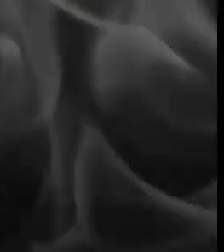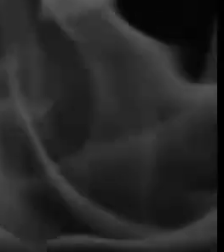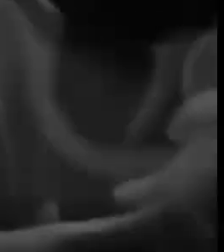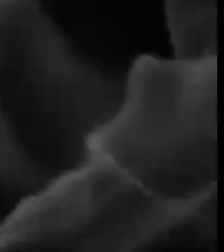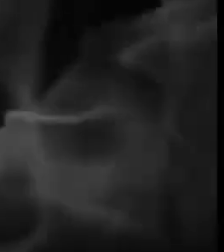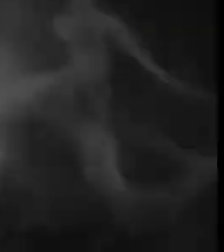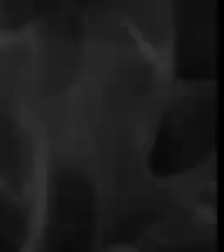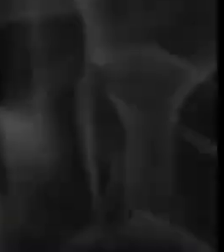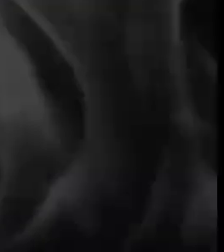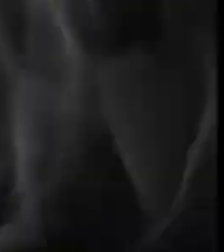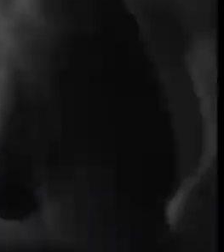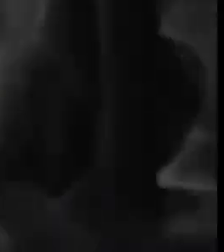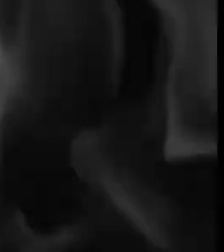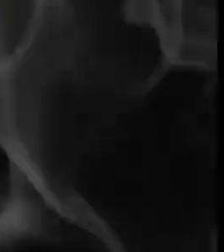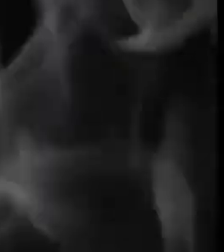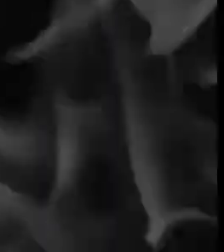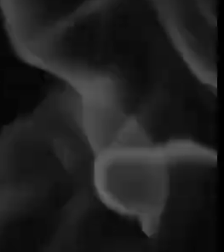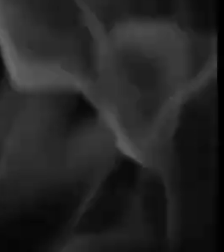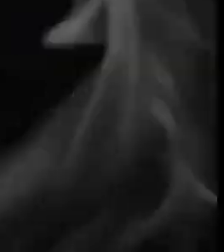Omito.